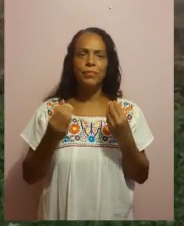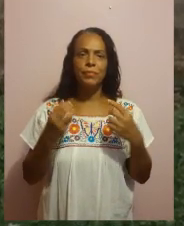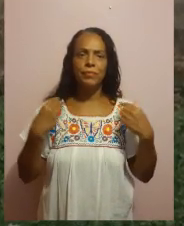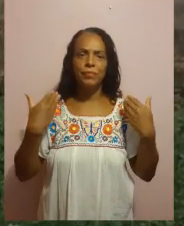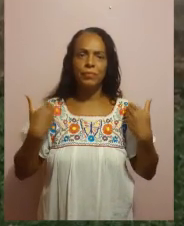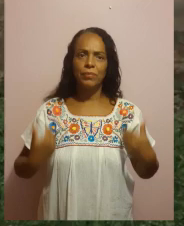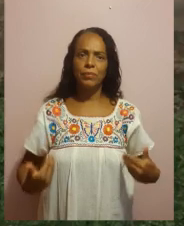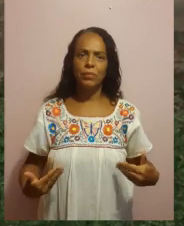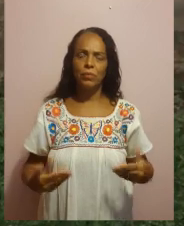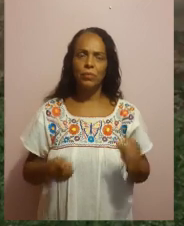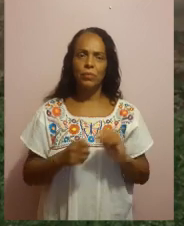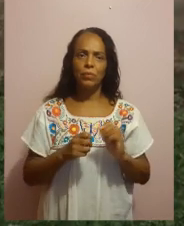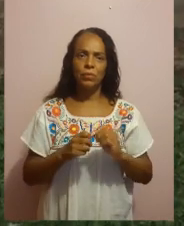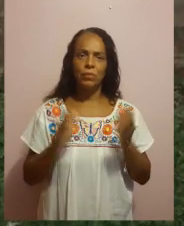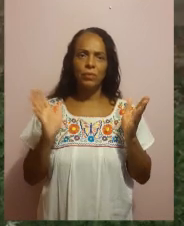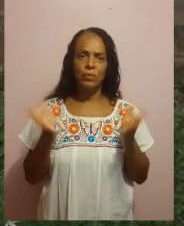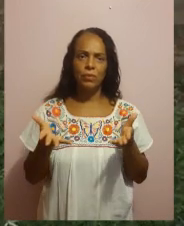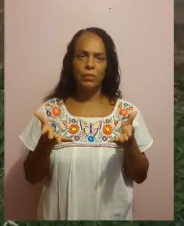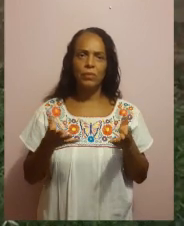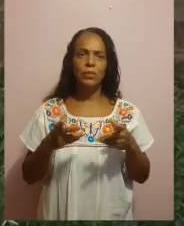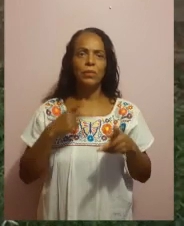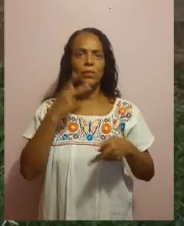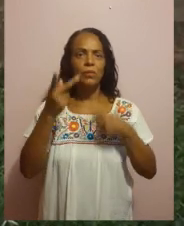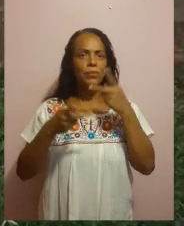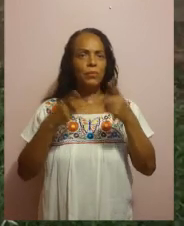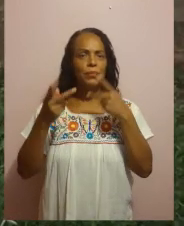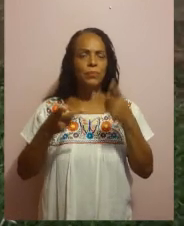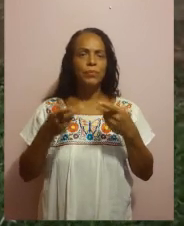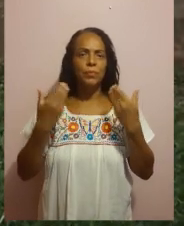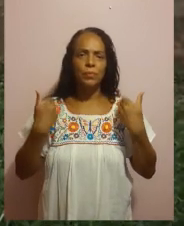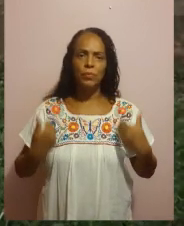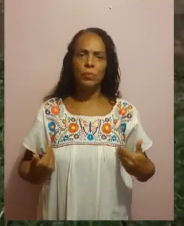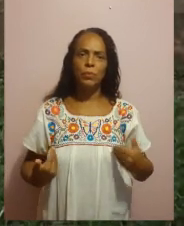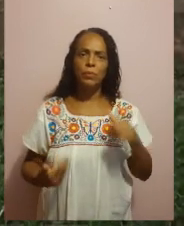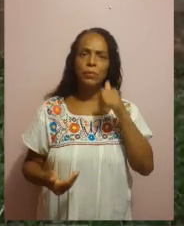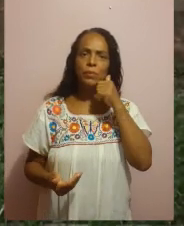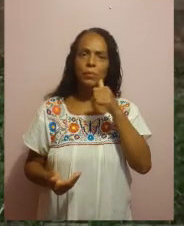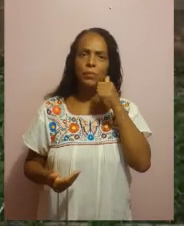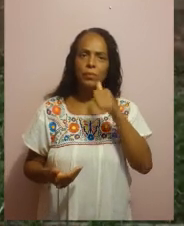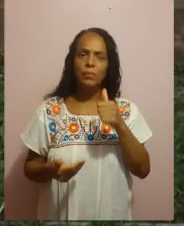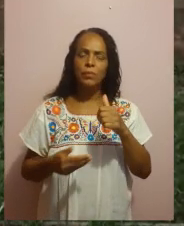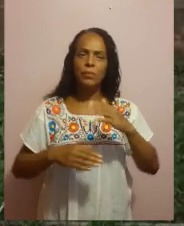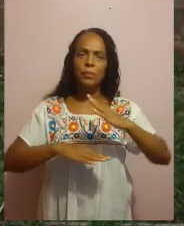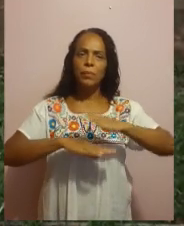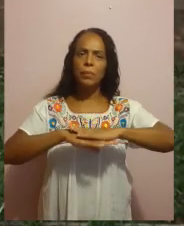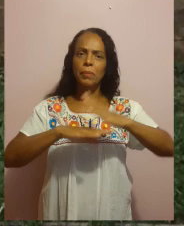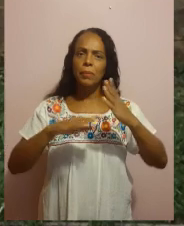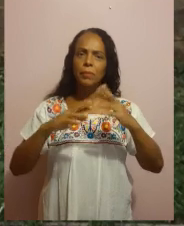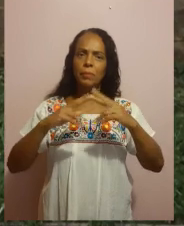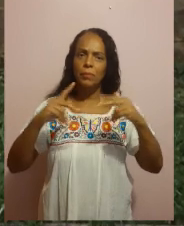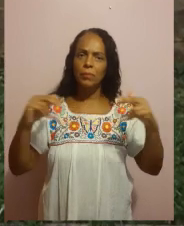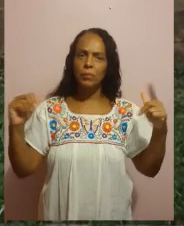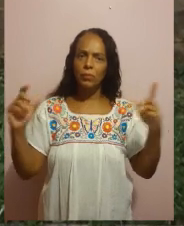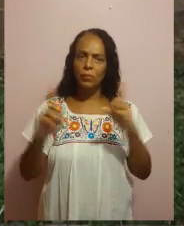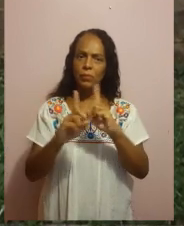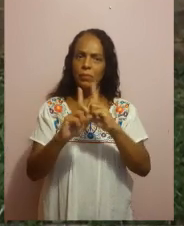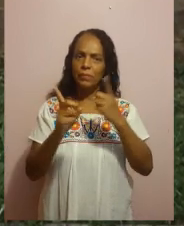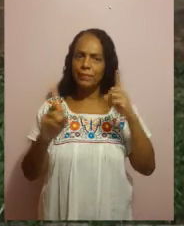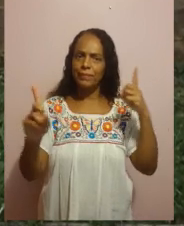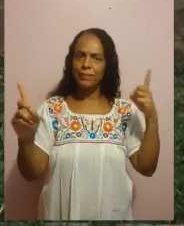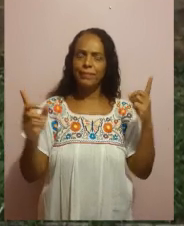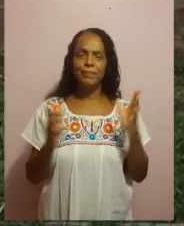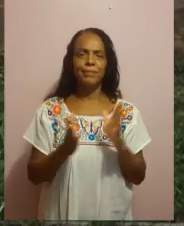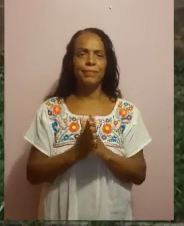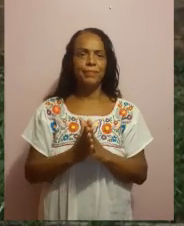quero apenas ressaltar que a farda das mulheres eram mais adornadas, né?